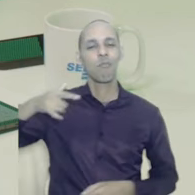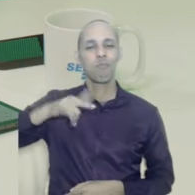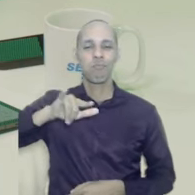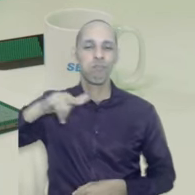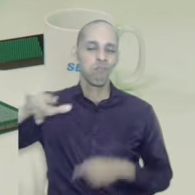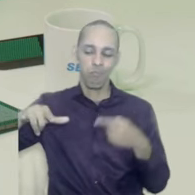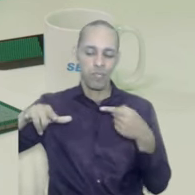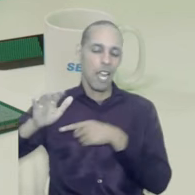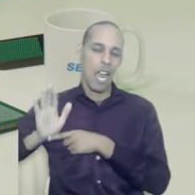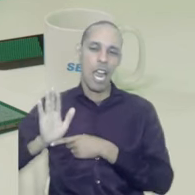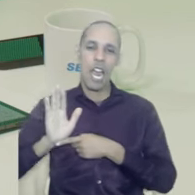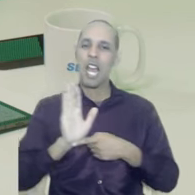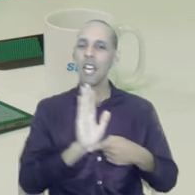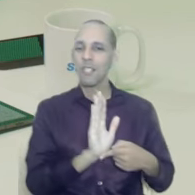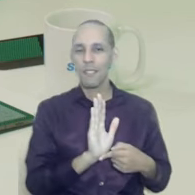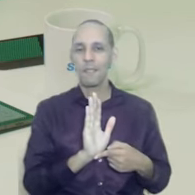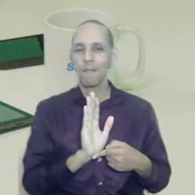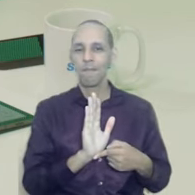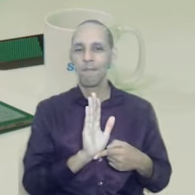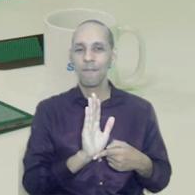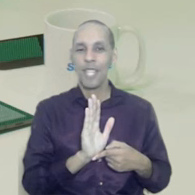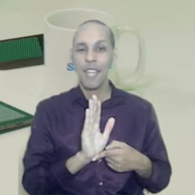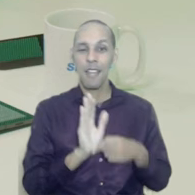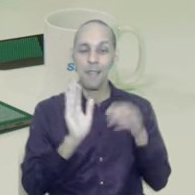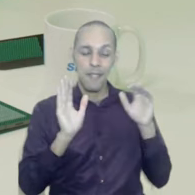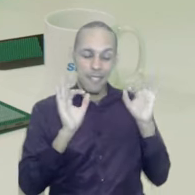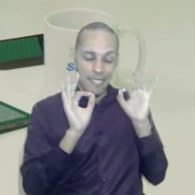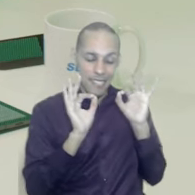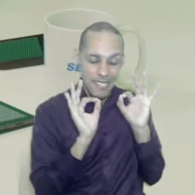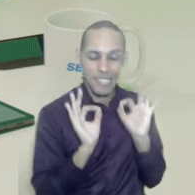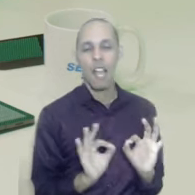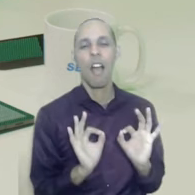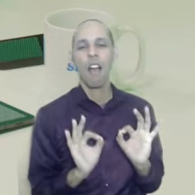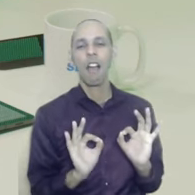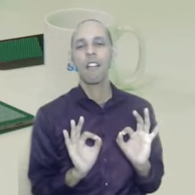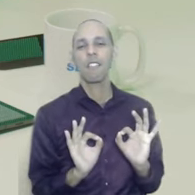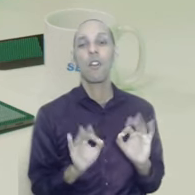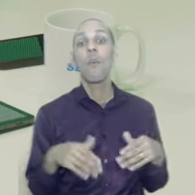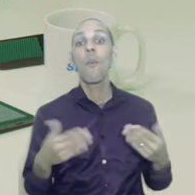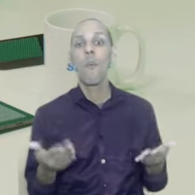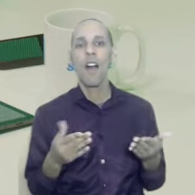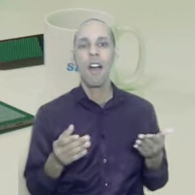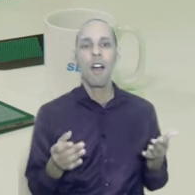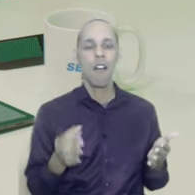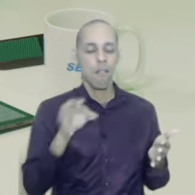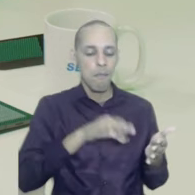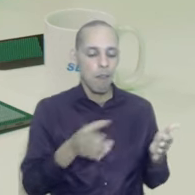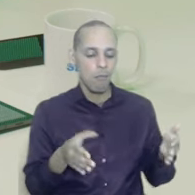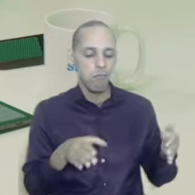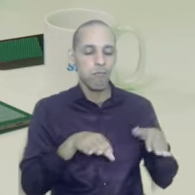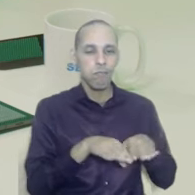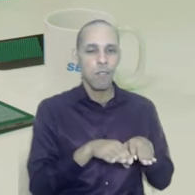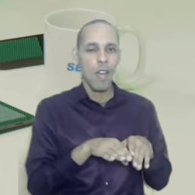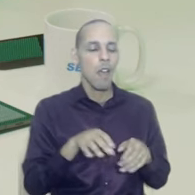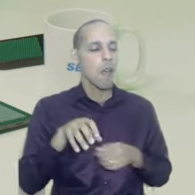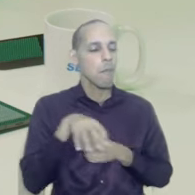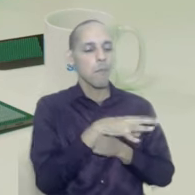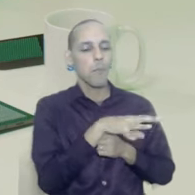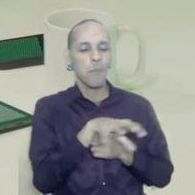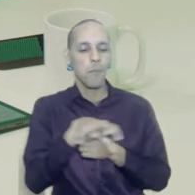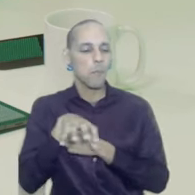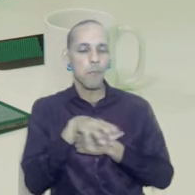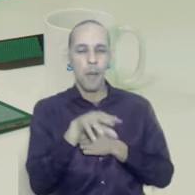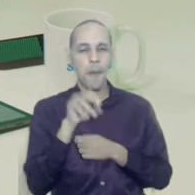e para que a precisão possa ser feita tanto na pulverização quanto no plantil ou quanto no mapeamento que são um dos tipos de drones